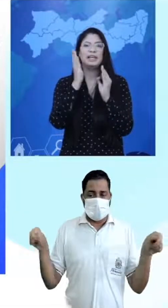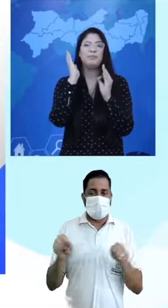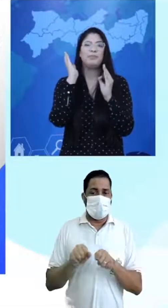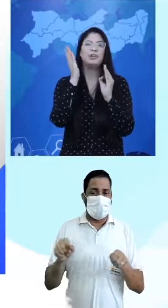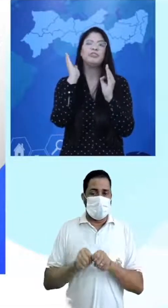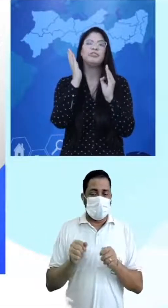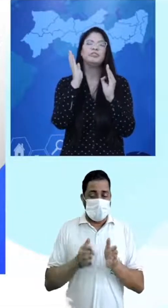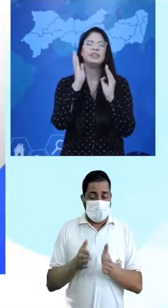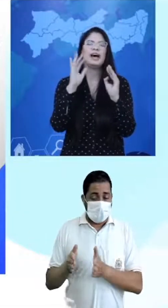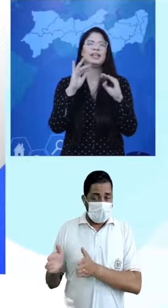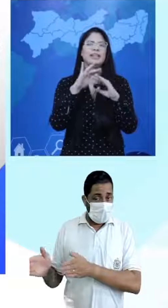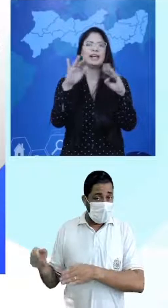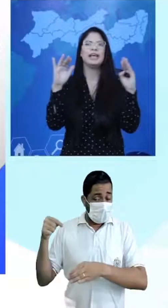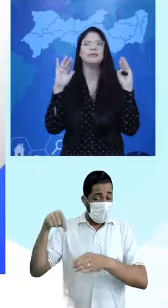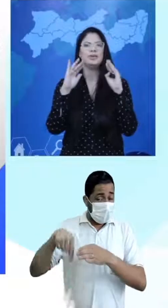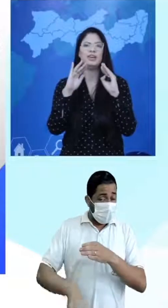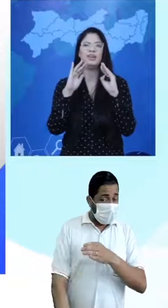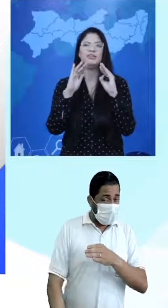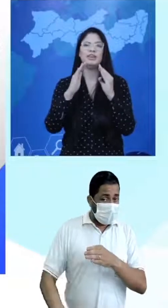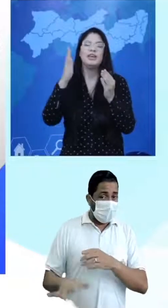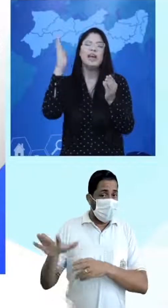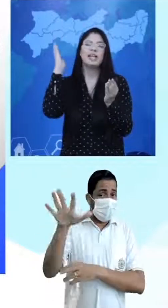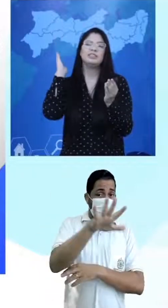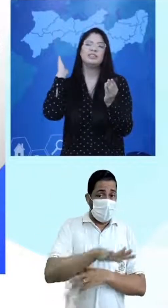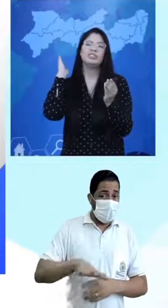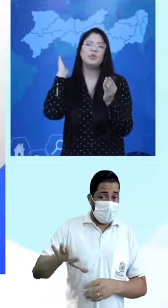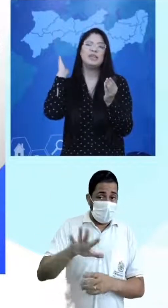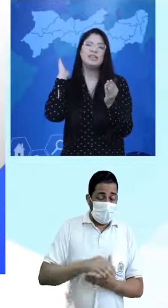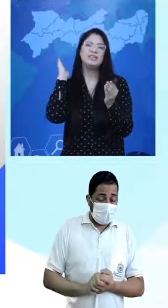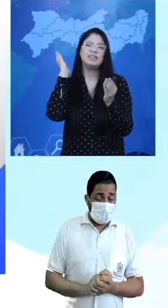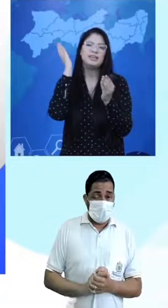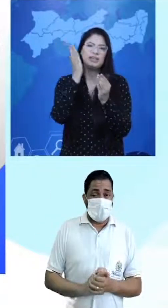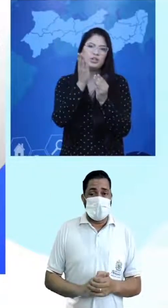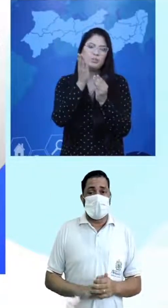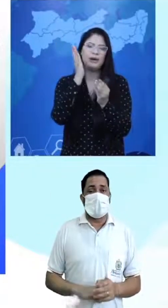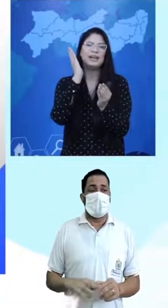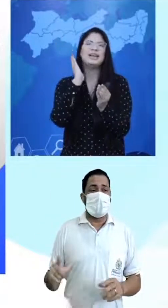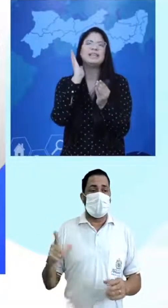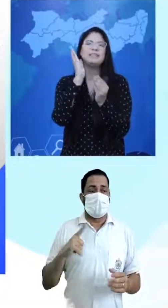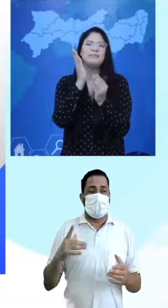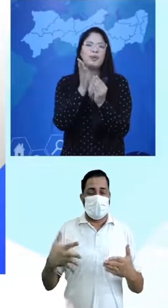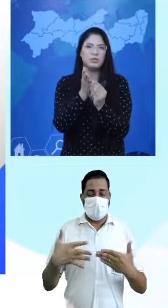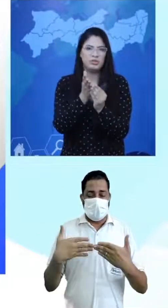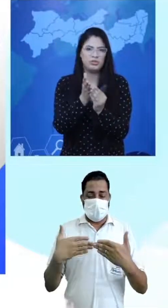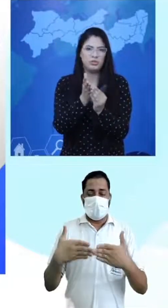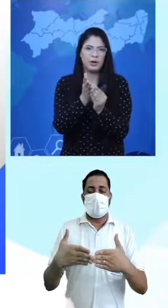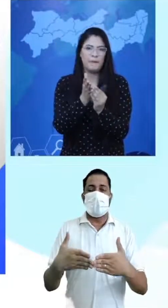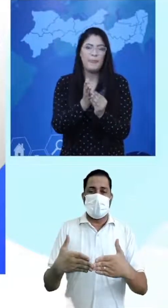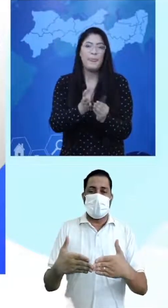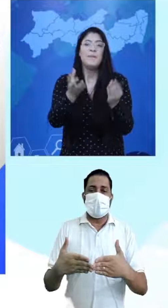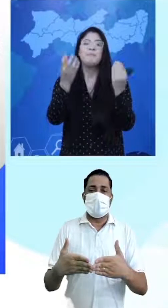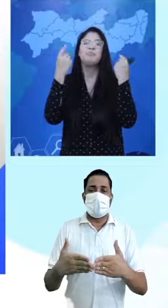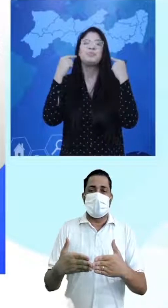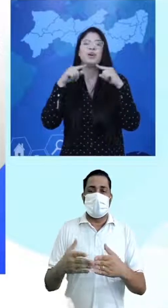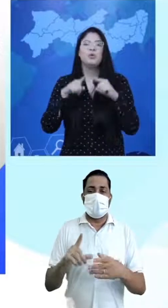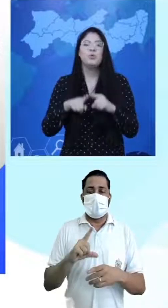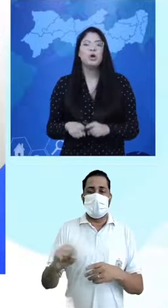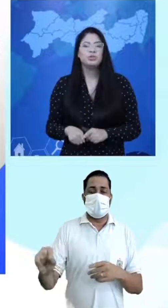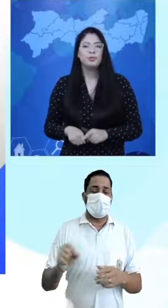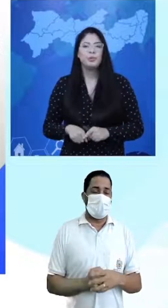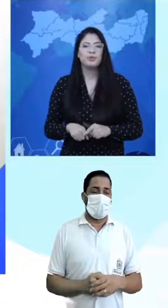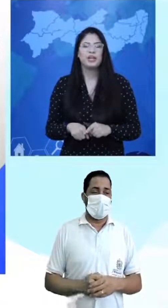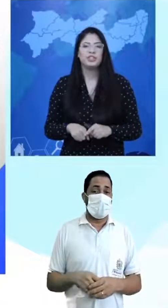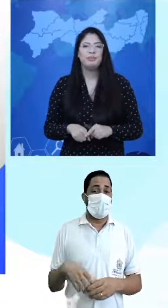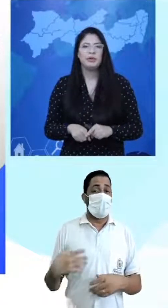parte da profundidade daquele ambiente, elas estão incidindo para esse ponto de fuga.